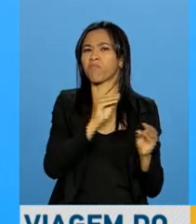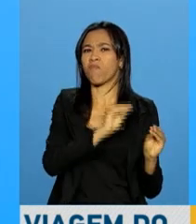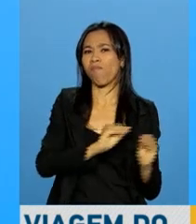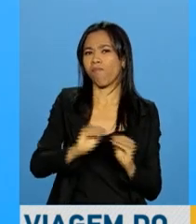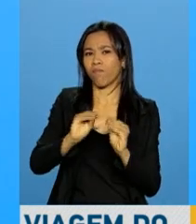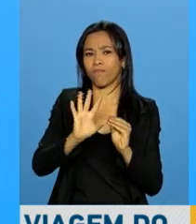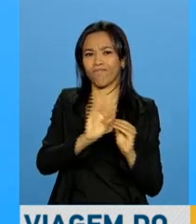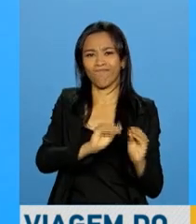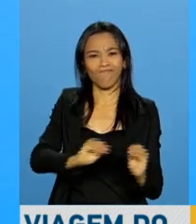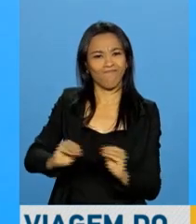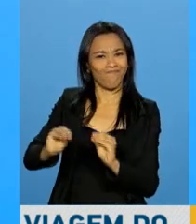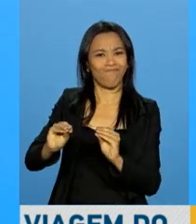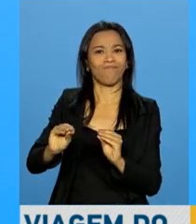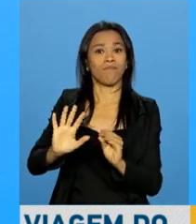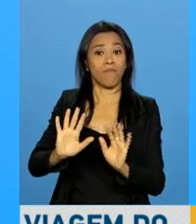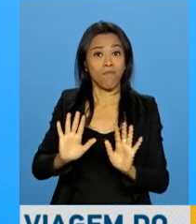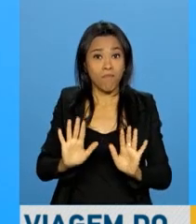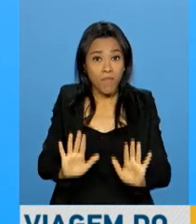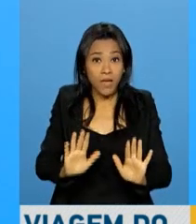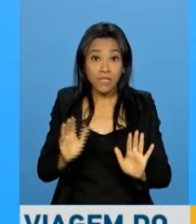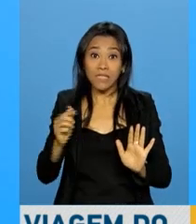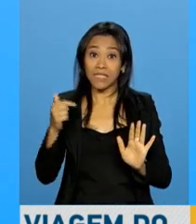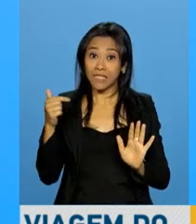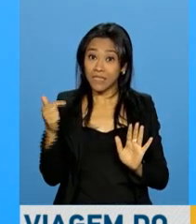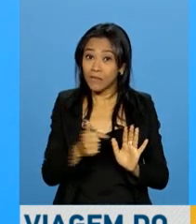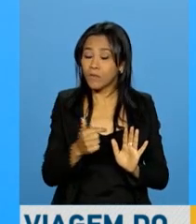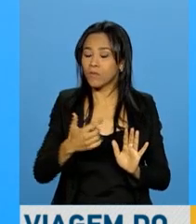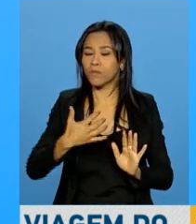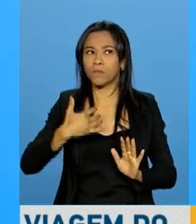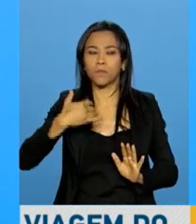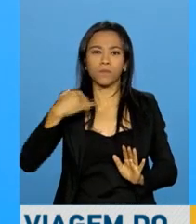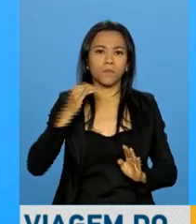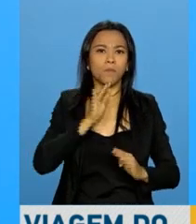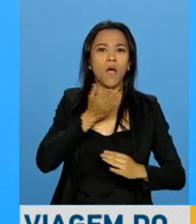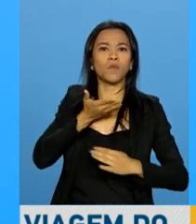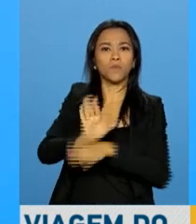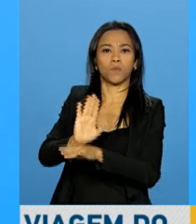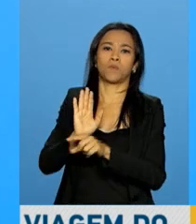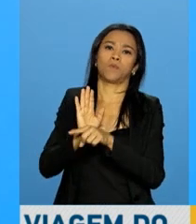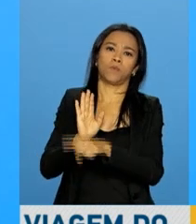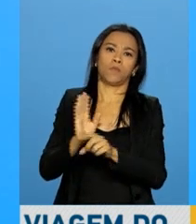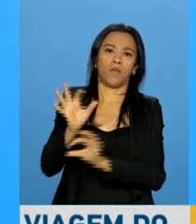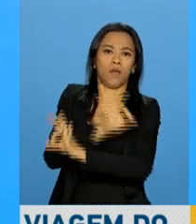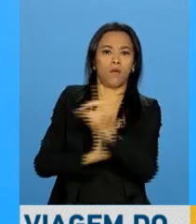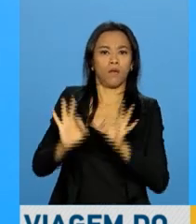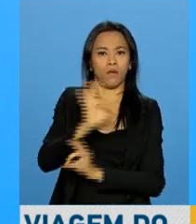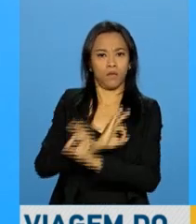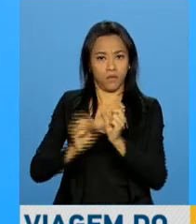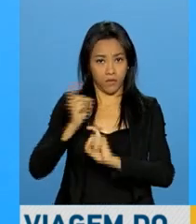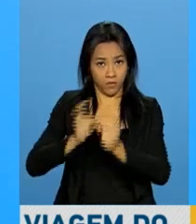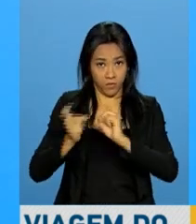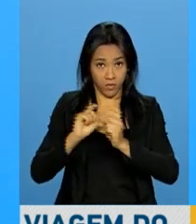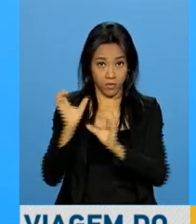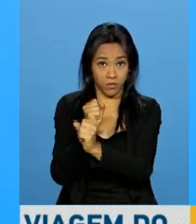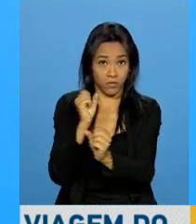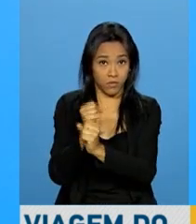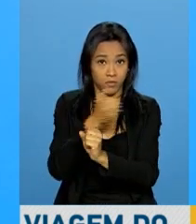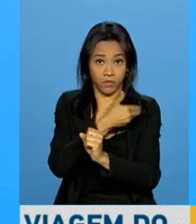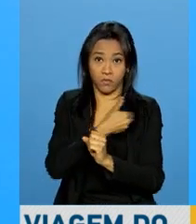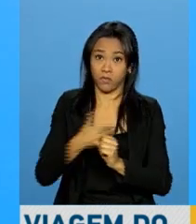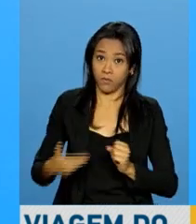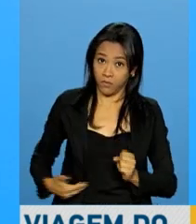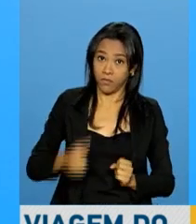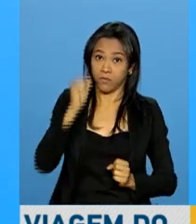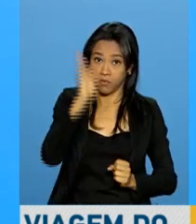que restituem a saúde fiscal do Estado brasileiro. A primeira